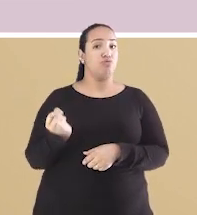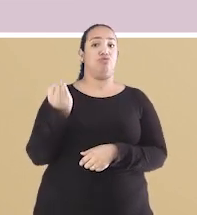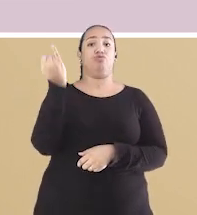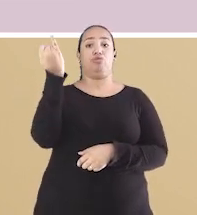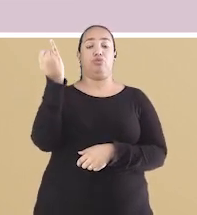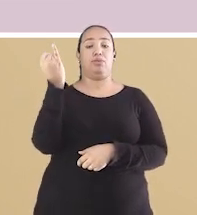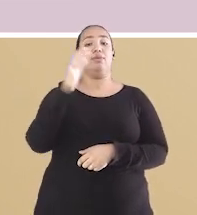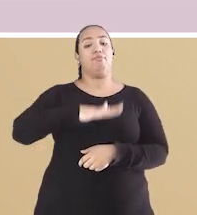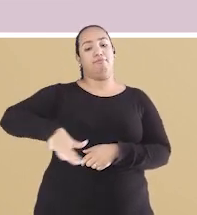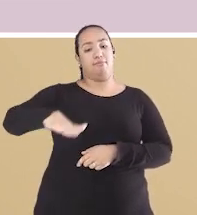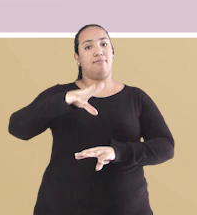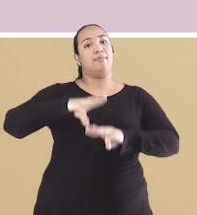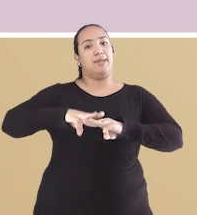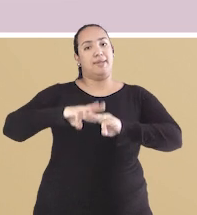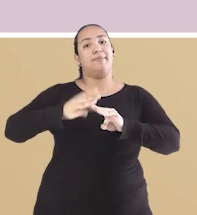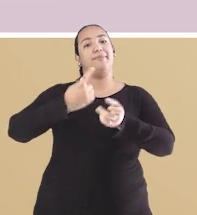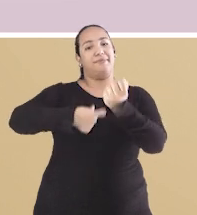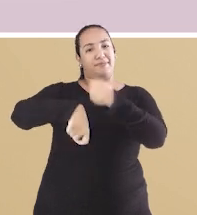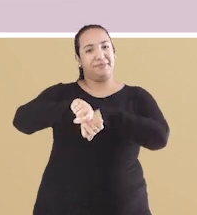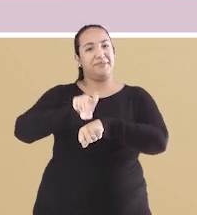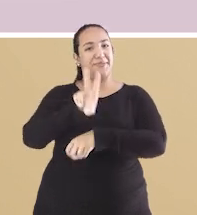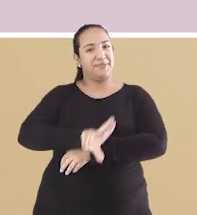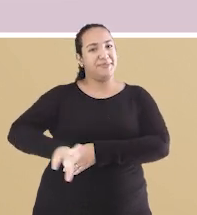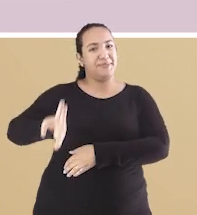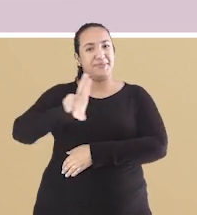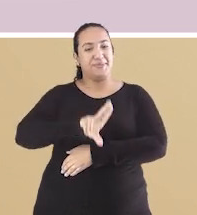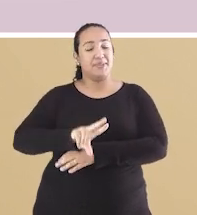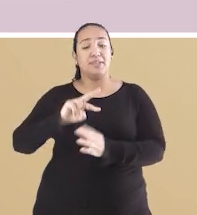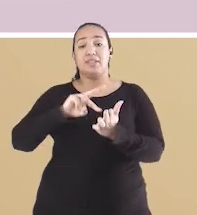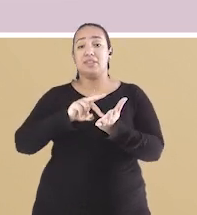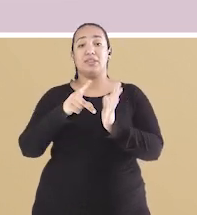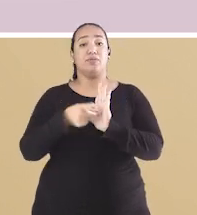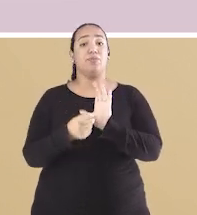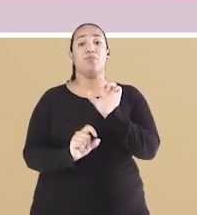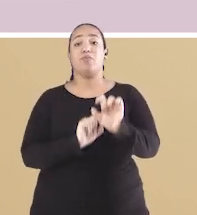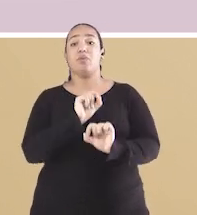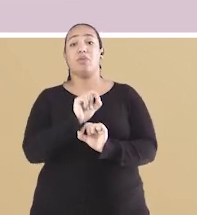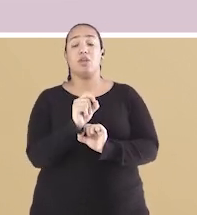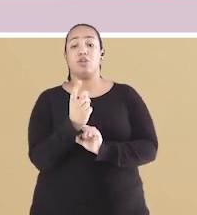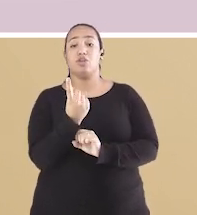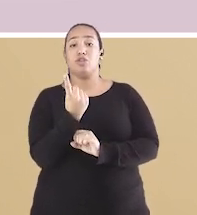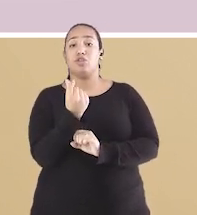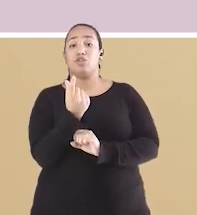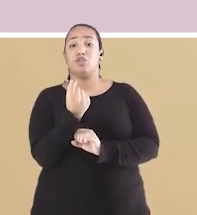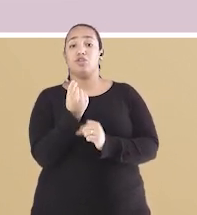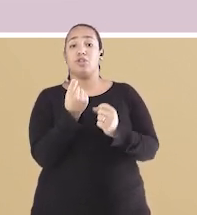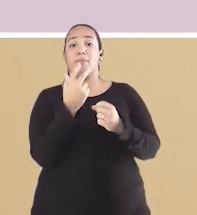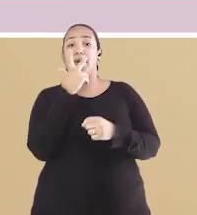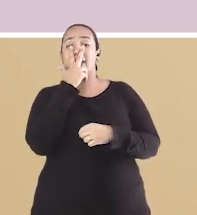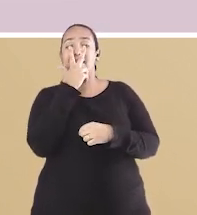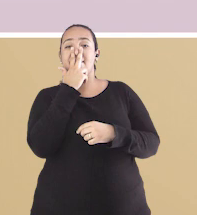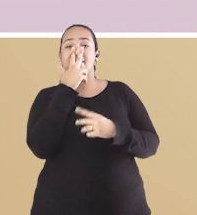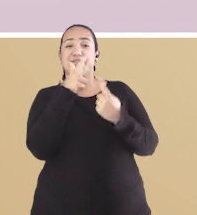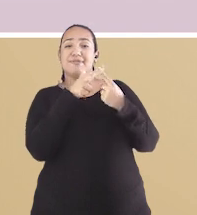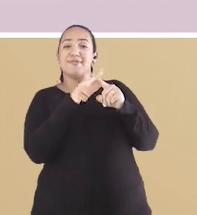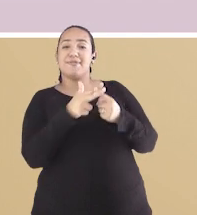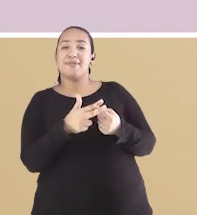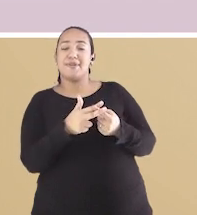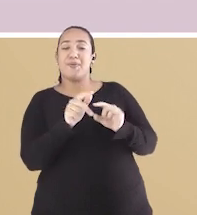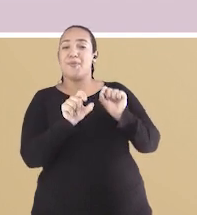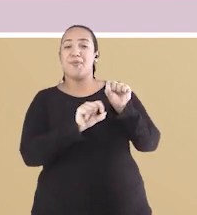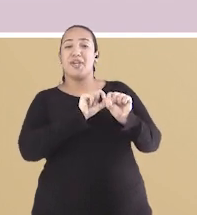na matemática financeira. Eles são correções monetárias, cuja taxa é calculada sobre um valor